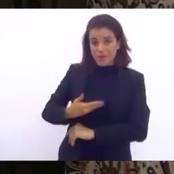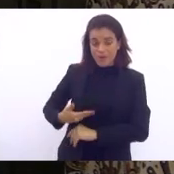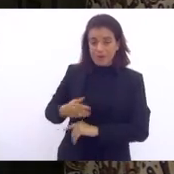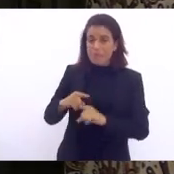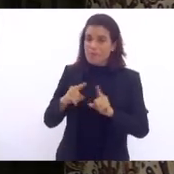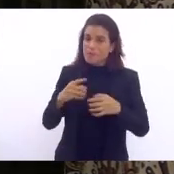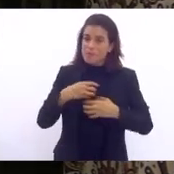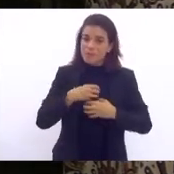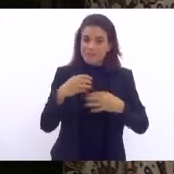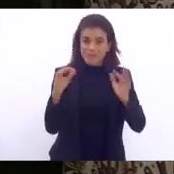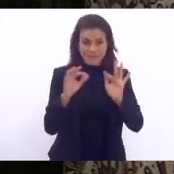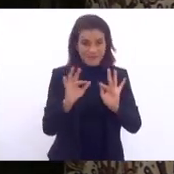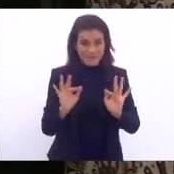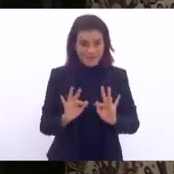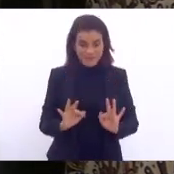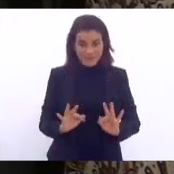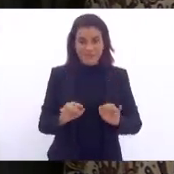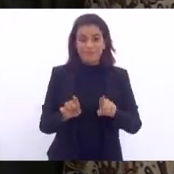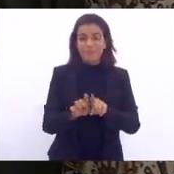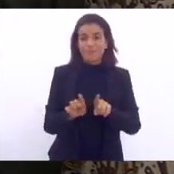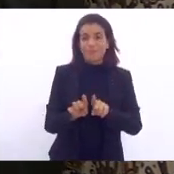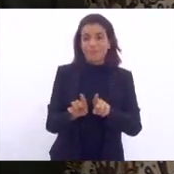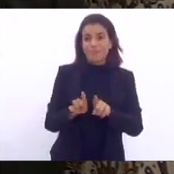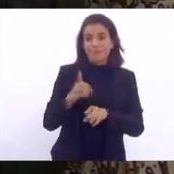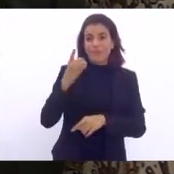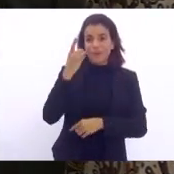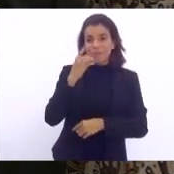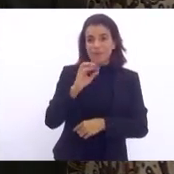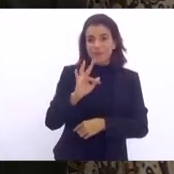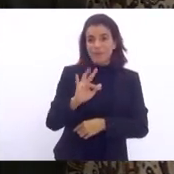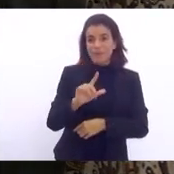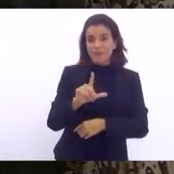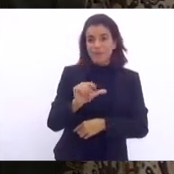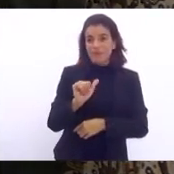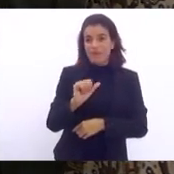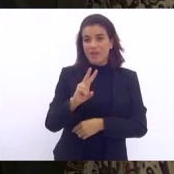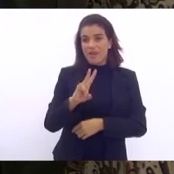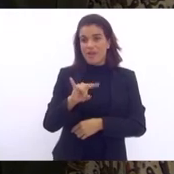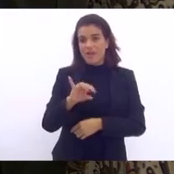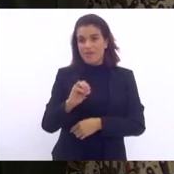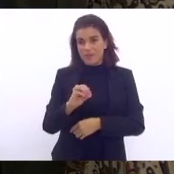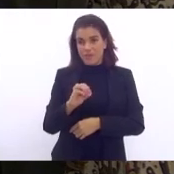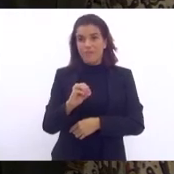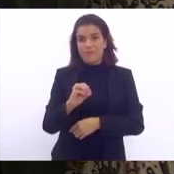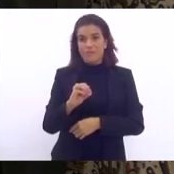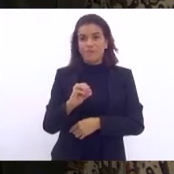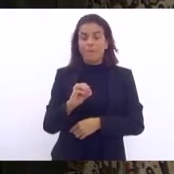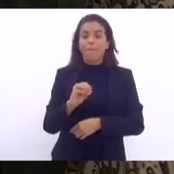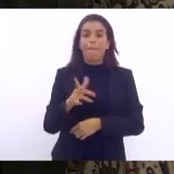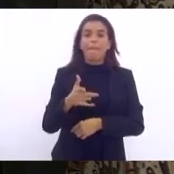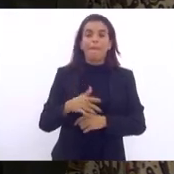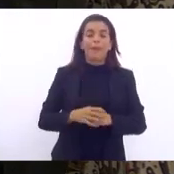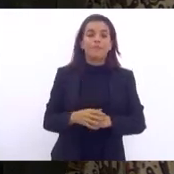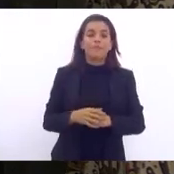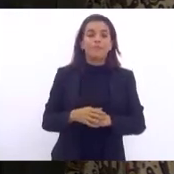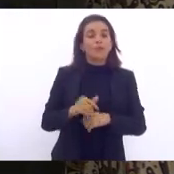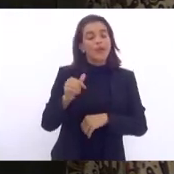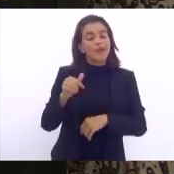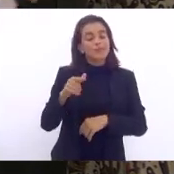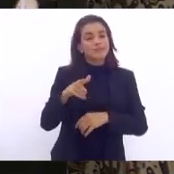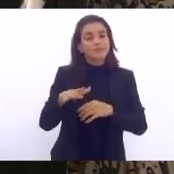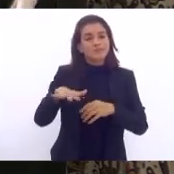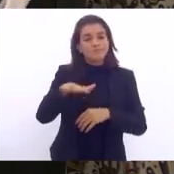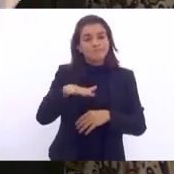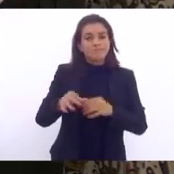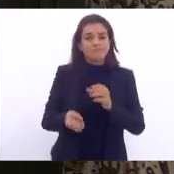deputado Flávio Serafini, de avançar com esse ponto de criação da Secretaria de Segurança, porque um dos